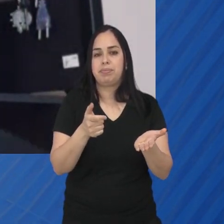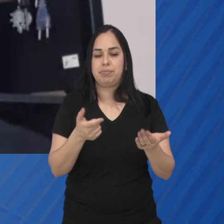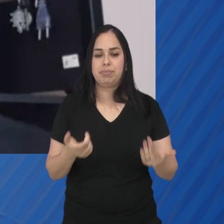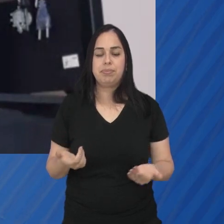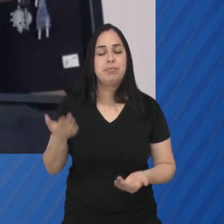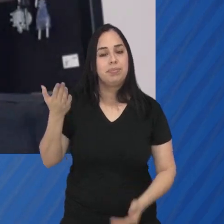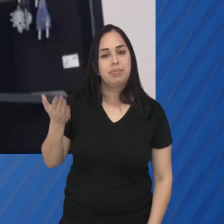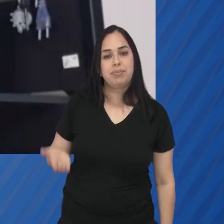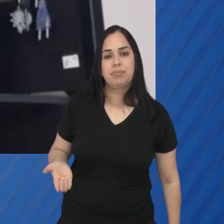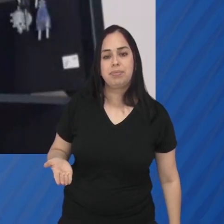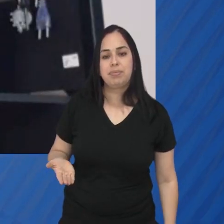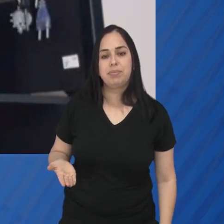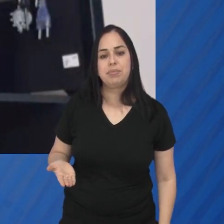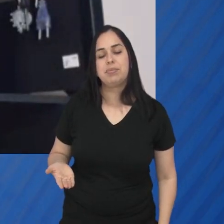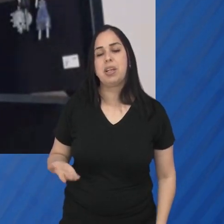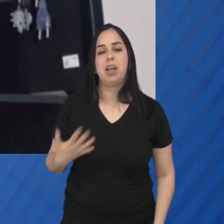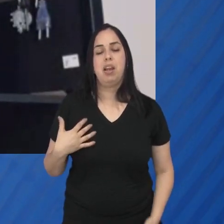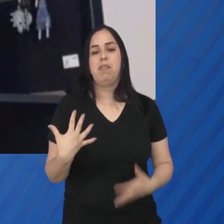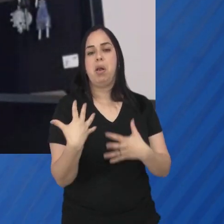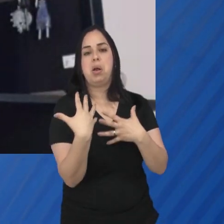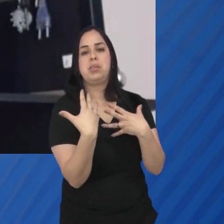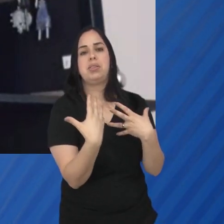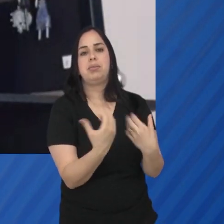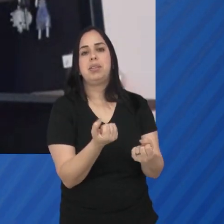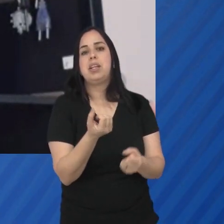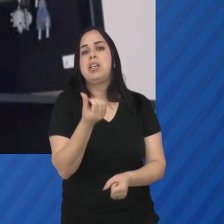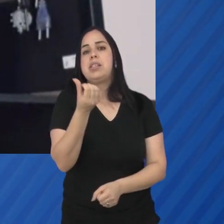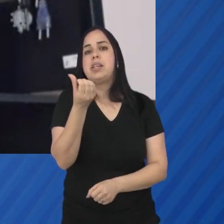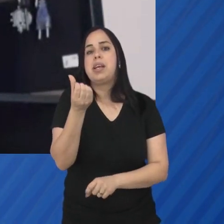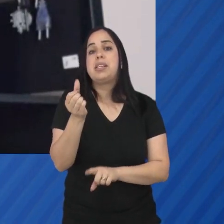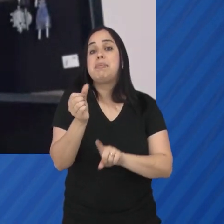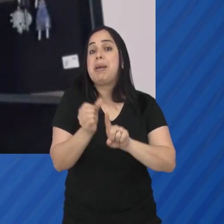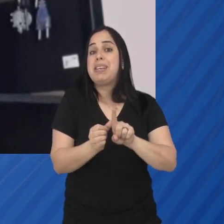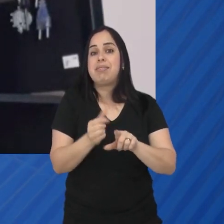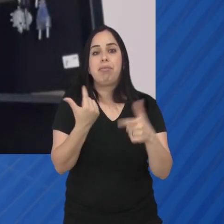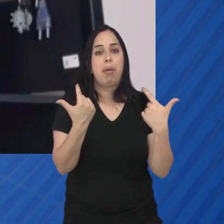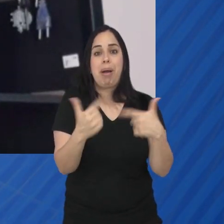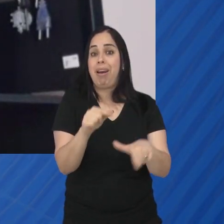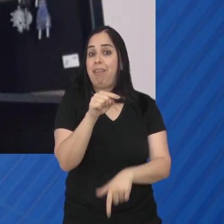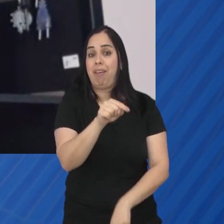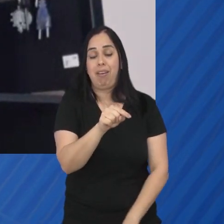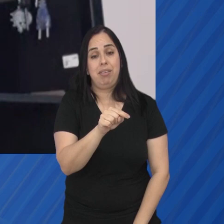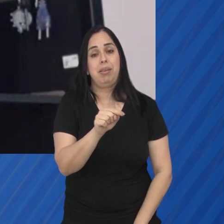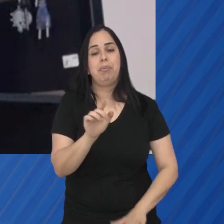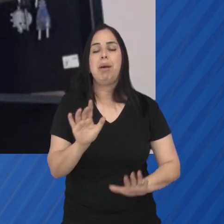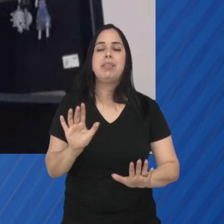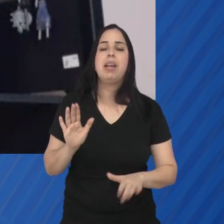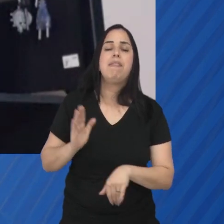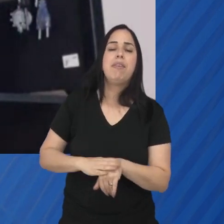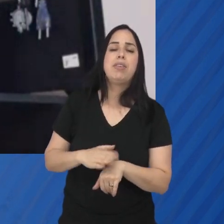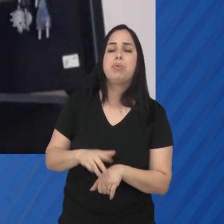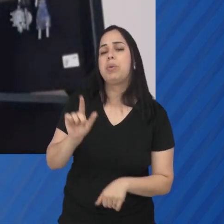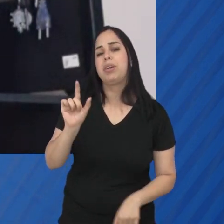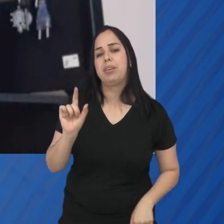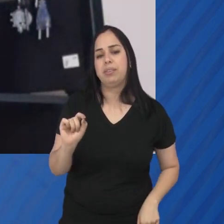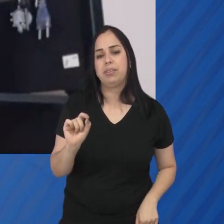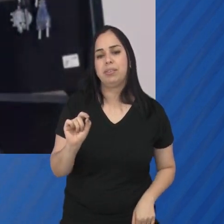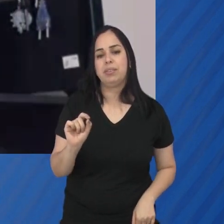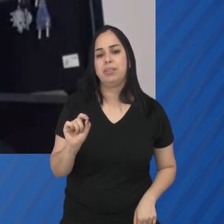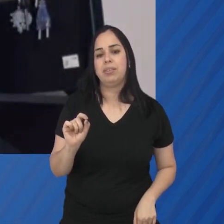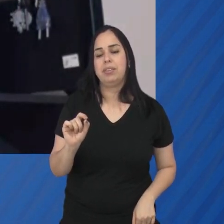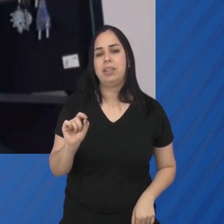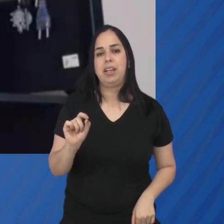do Getúlio Vargas, ele falou, eu aceito. Ele ficou só 6 meses lá. Mas sabe o que ele